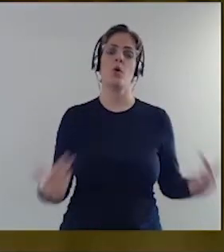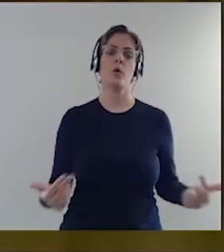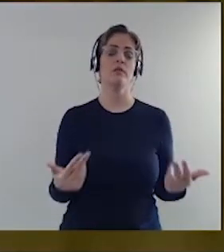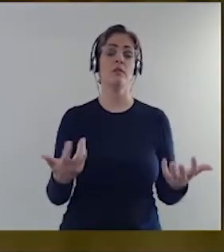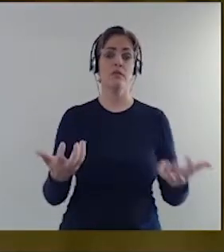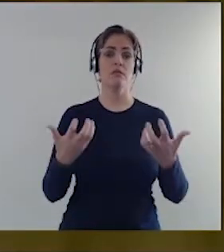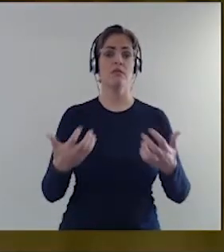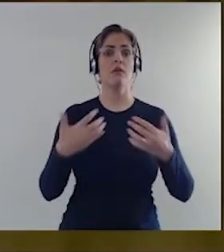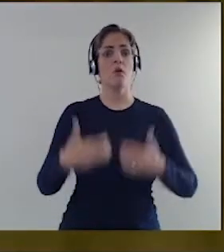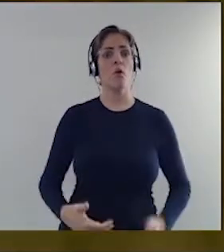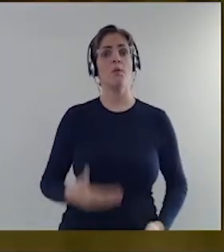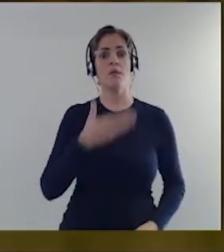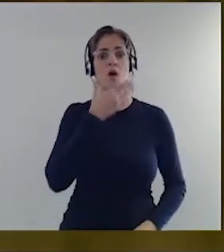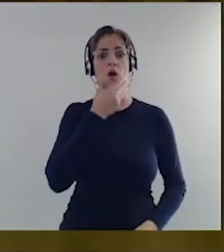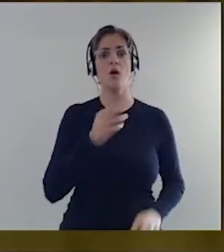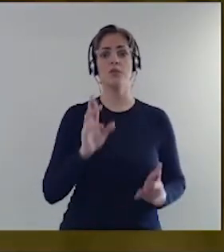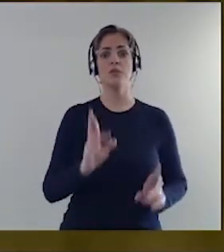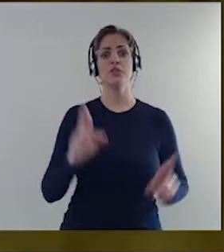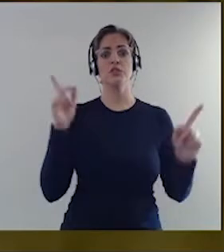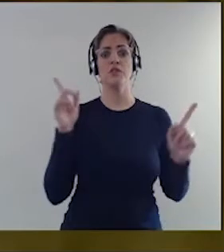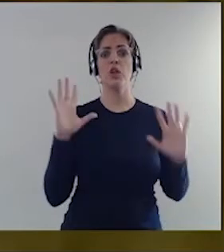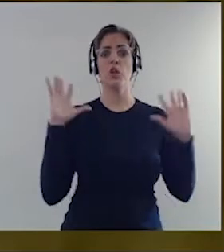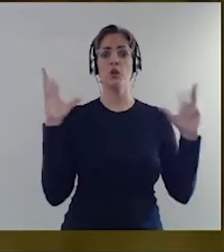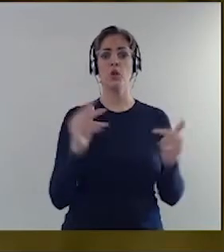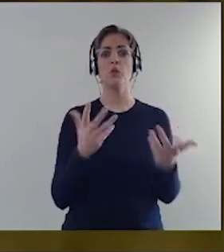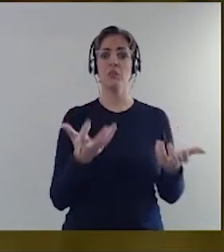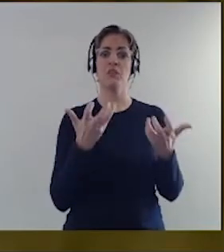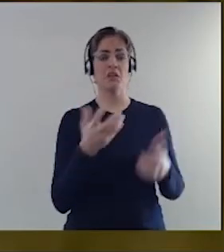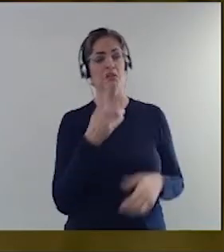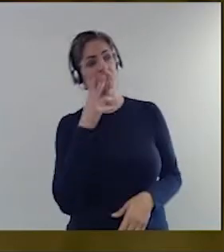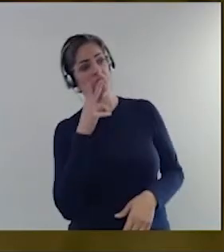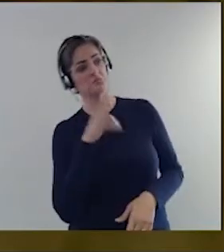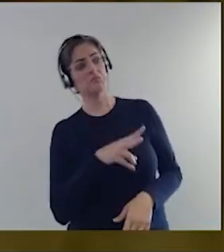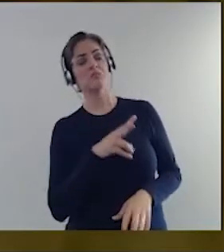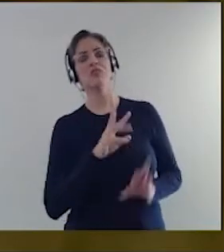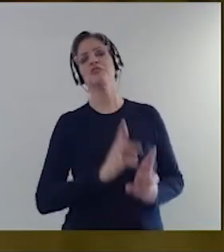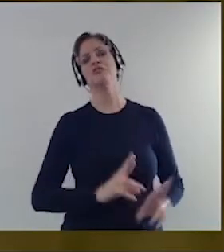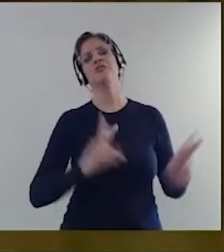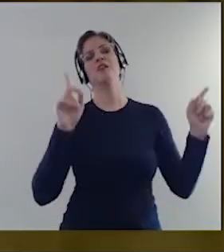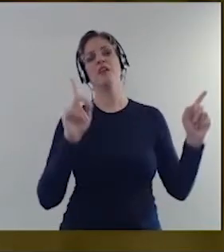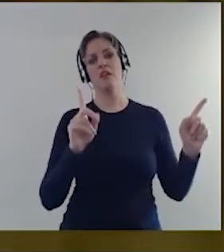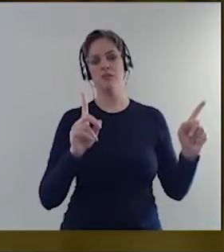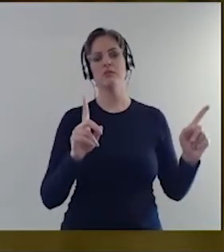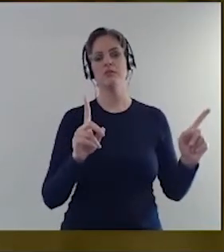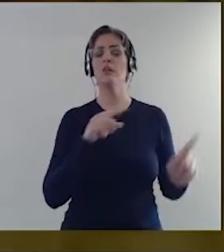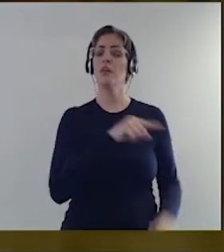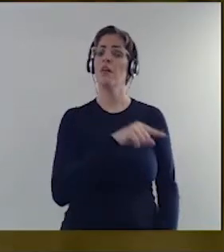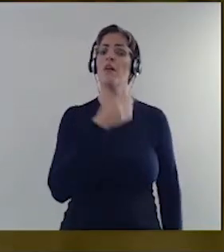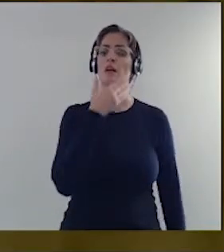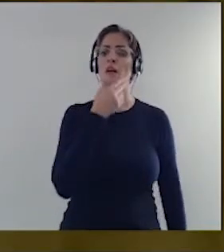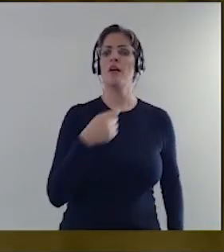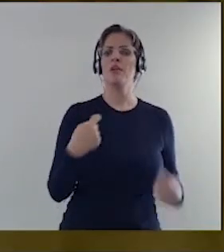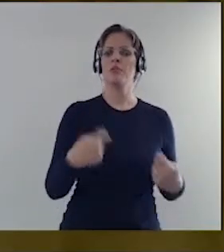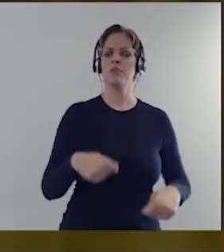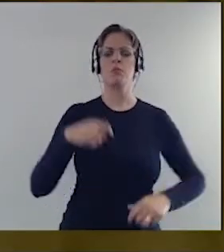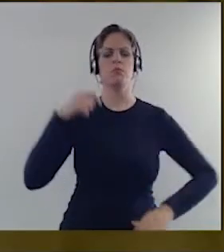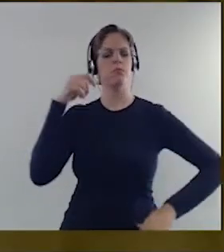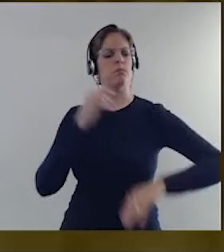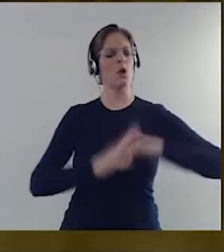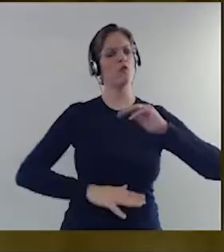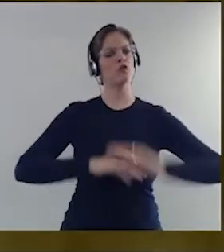do homem, incentivado e esperado socialmente, era bem diferente. O homem tinha de ser um